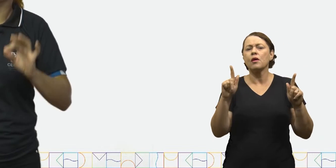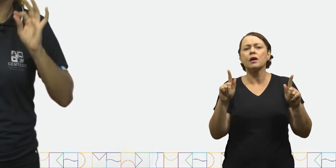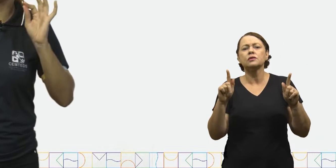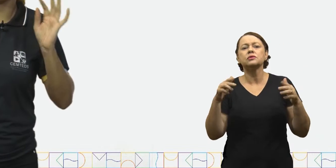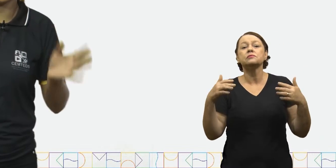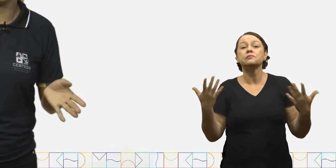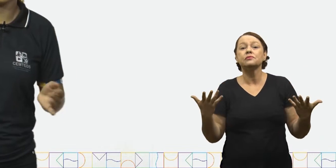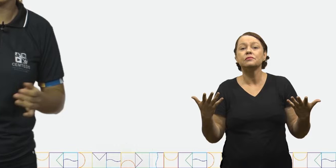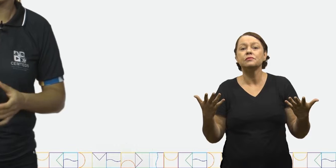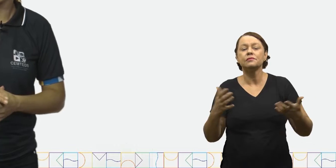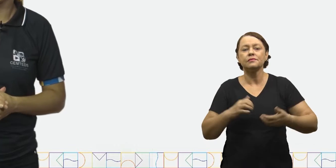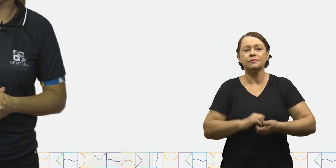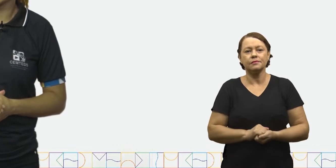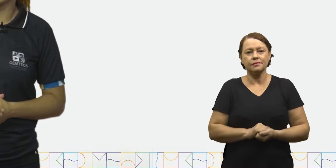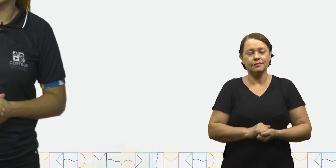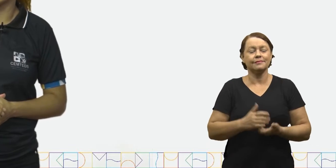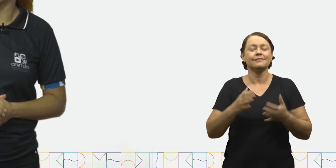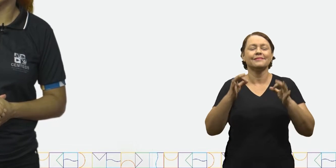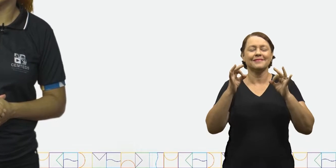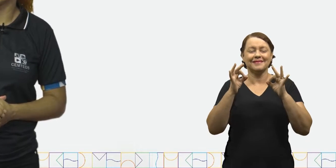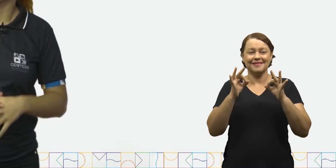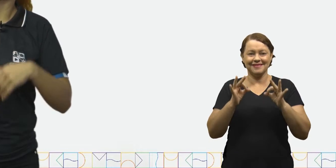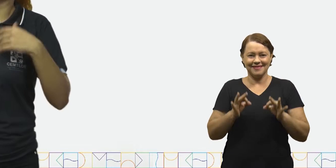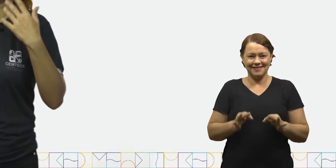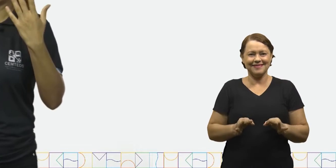massa o grama ou o quilo?